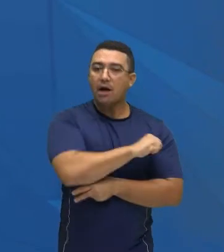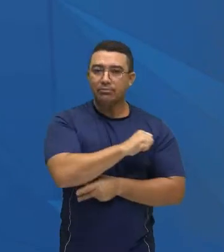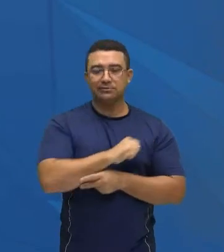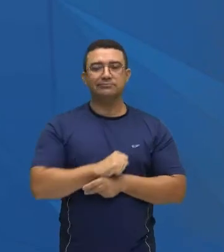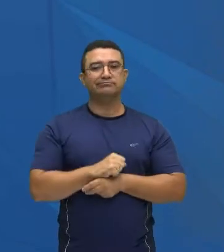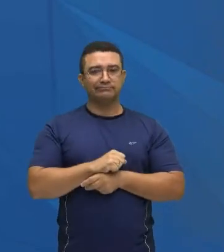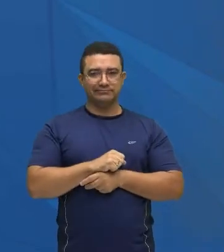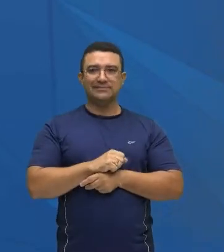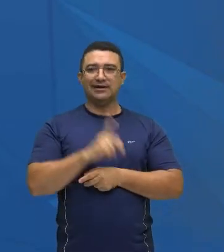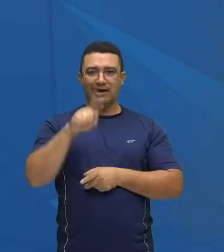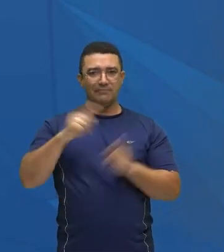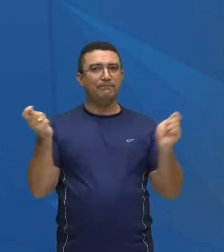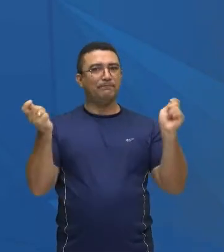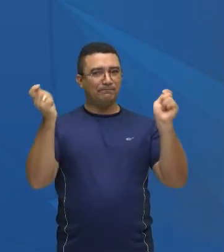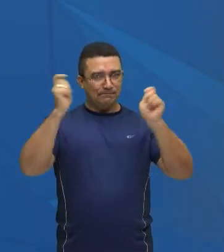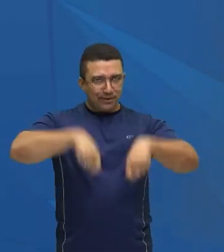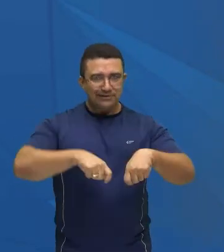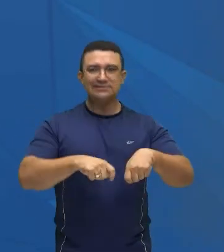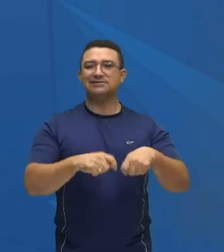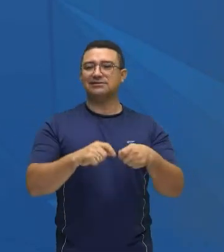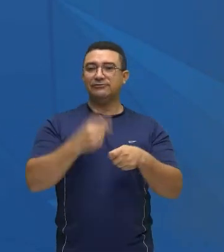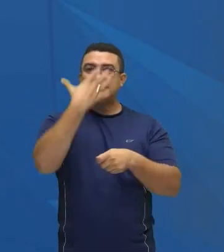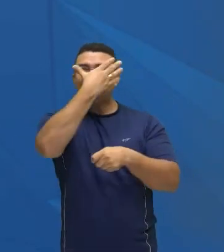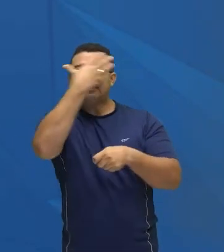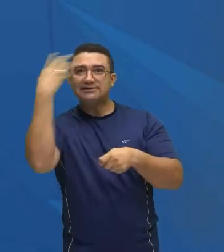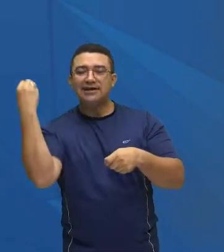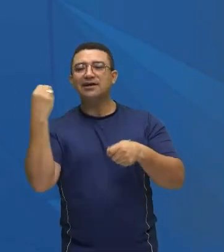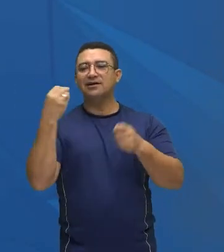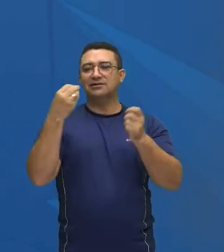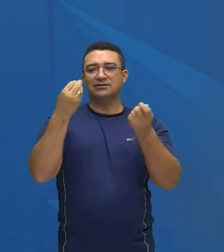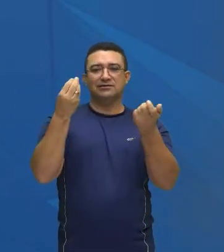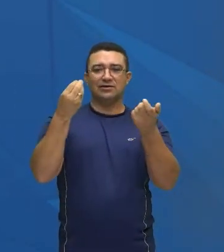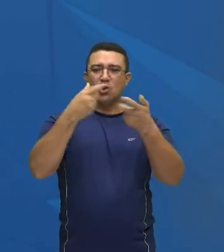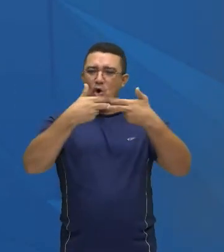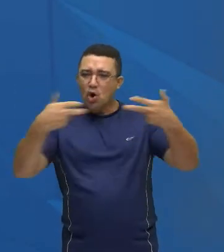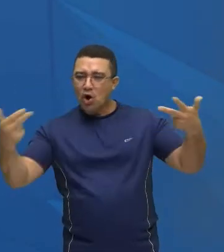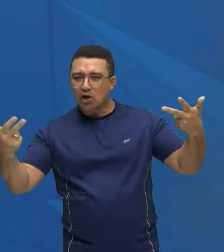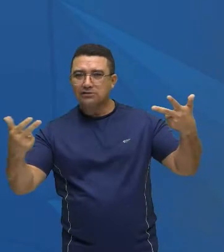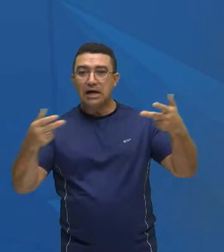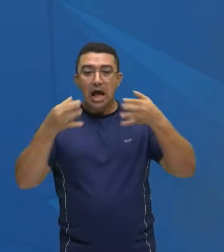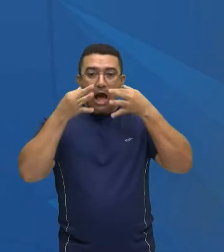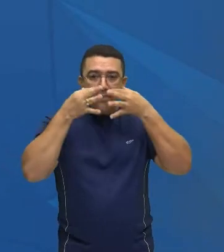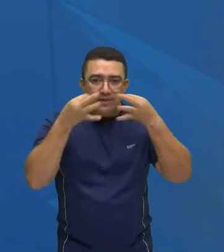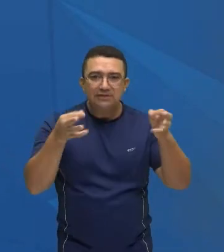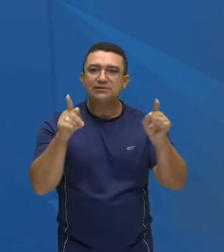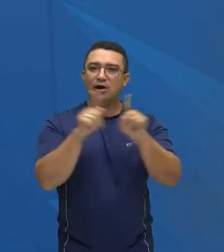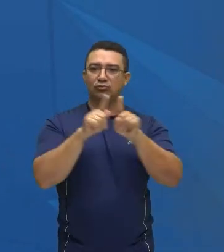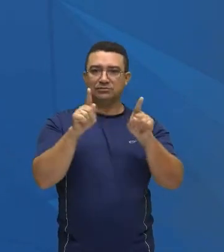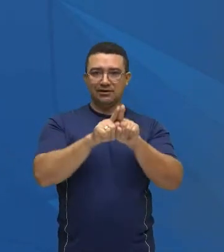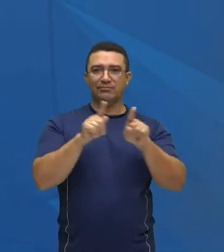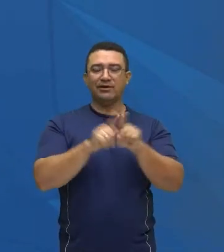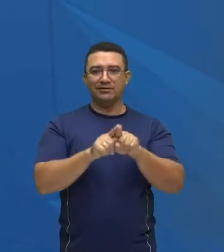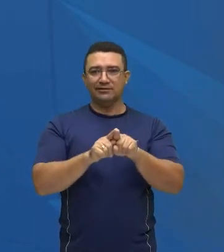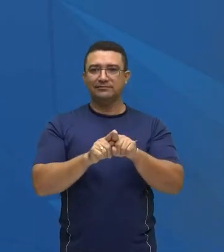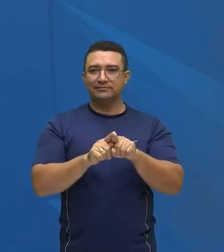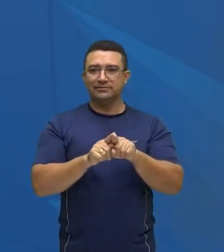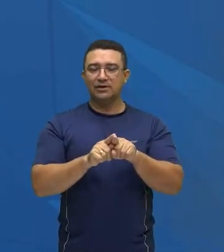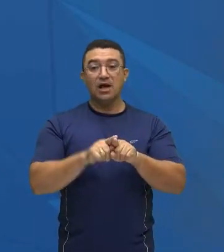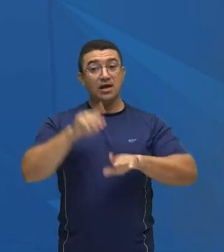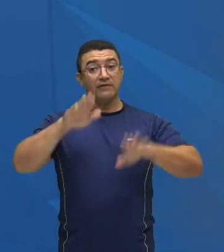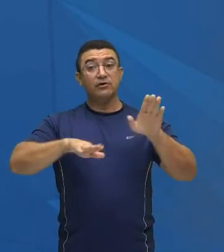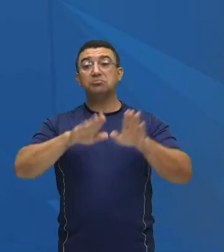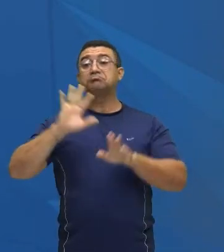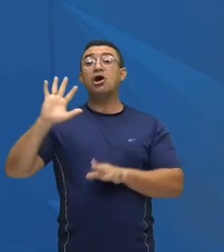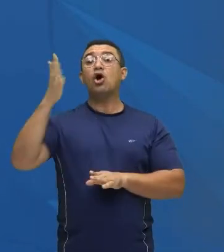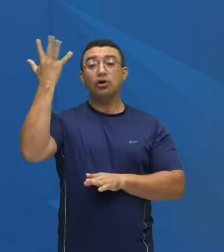a possibilidade da gente esquecer algo, de diminuir ali a atenção quanto aos detalhes, ela é muito maior e,